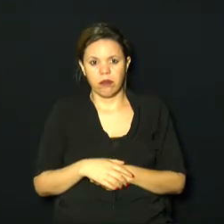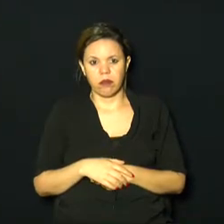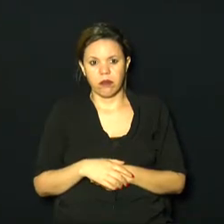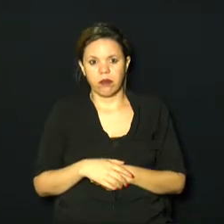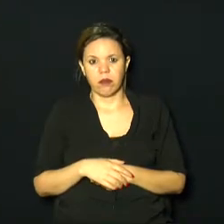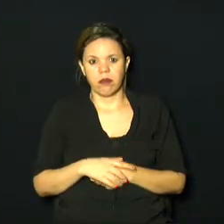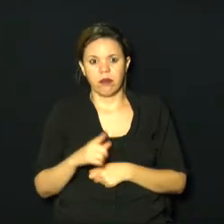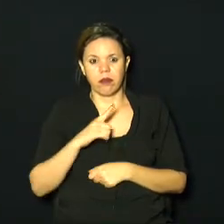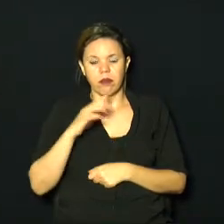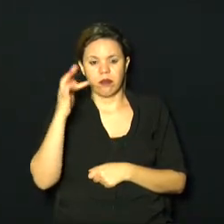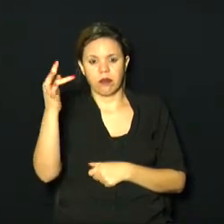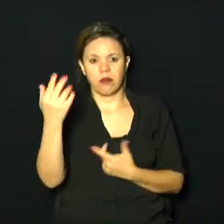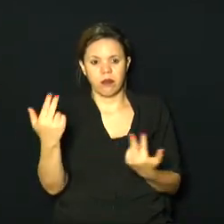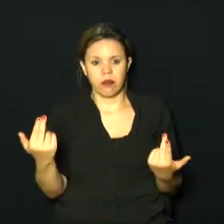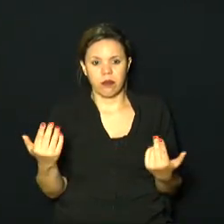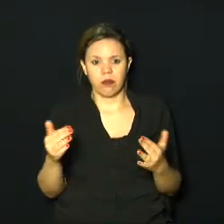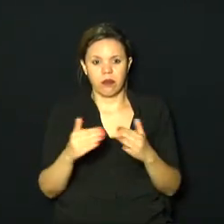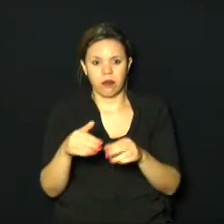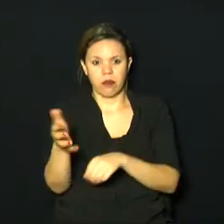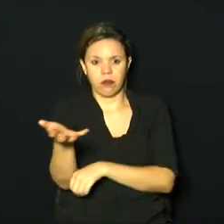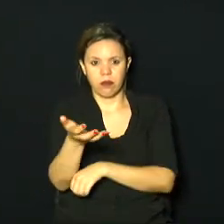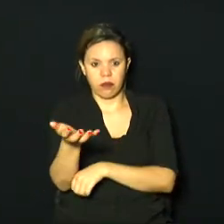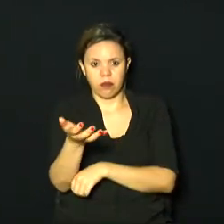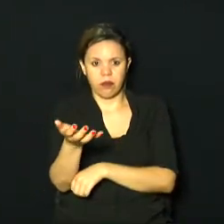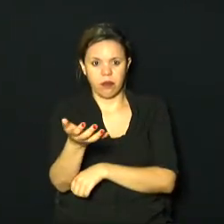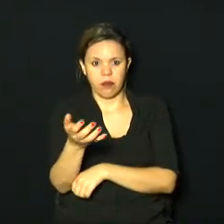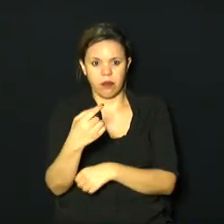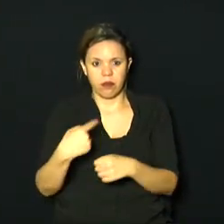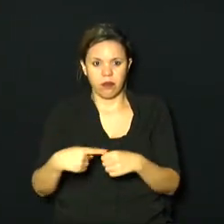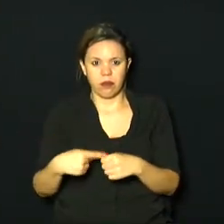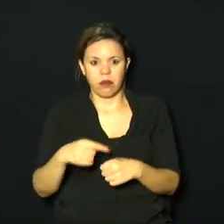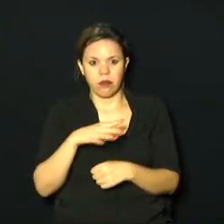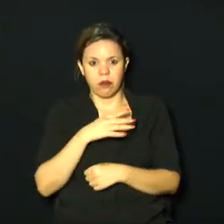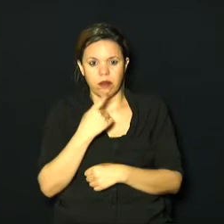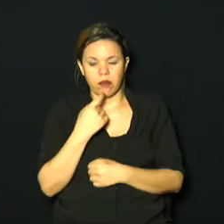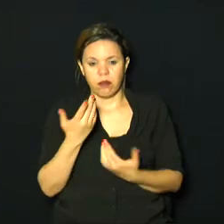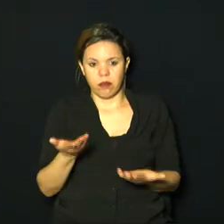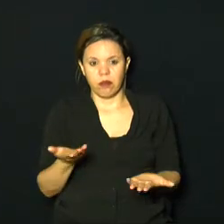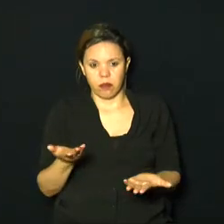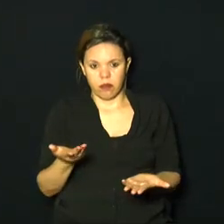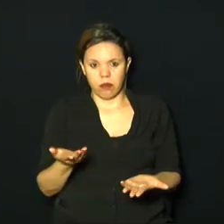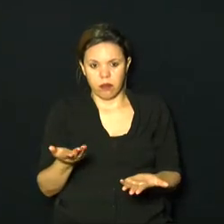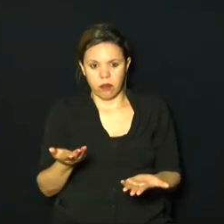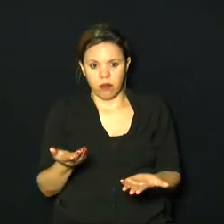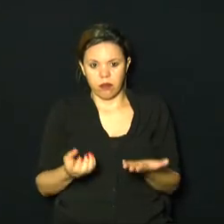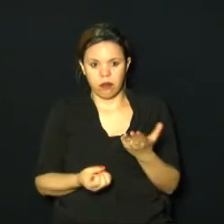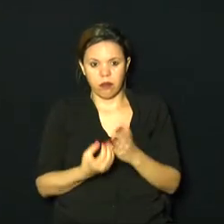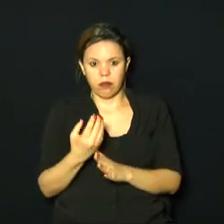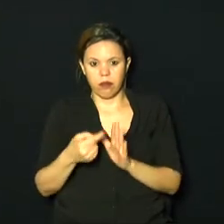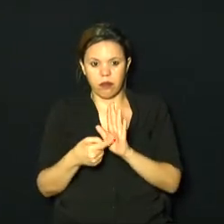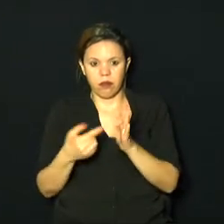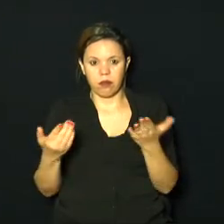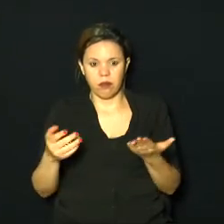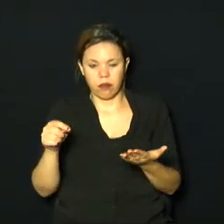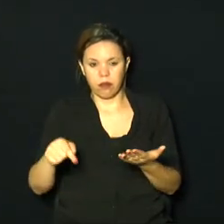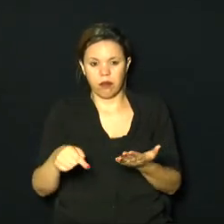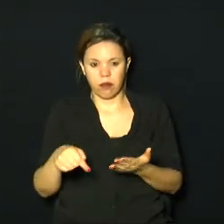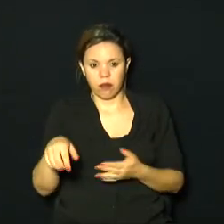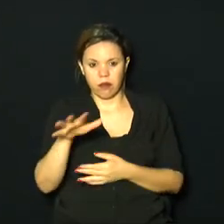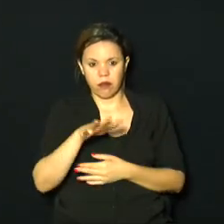futuros moradores das calçadas do nosso município? É isso que eu coloco hoje